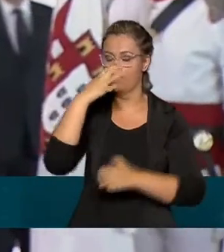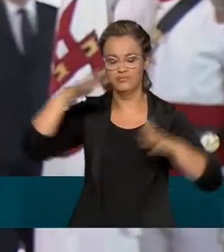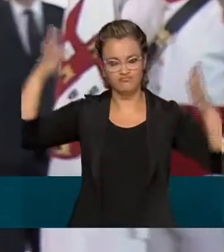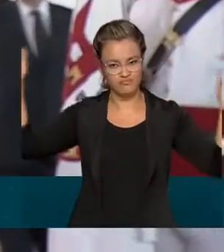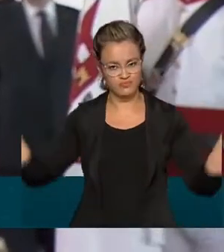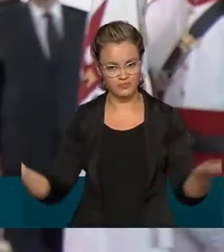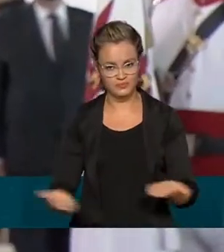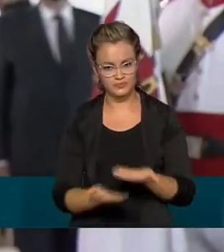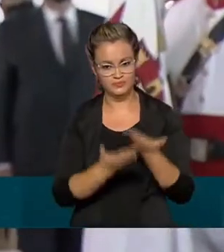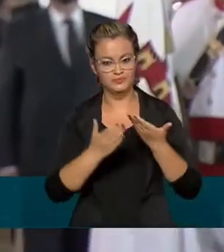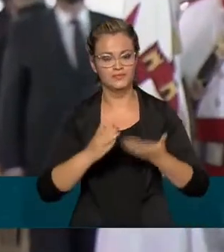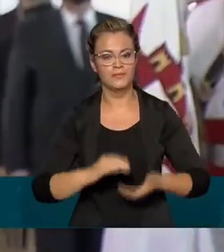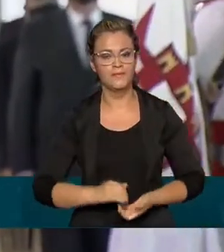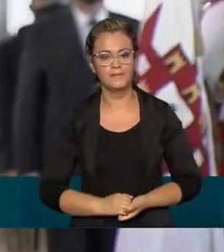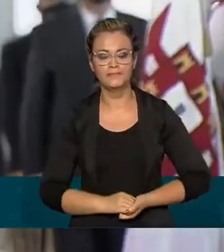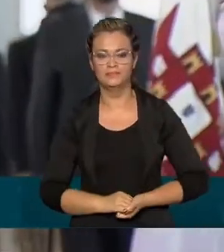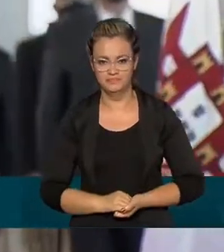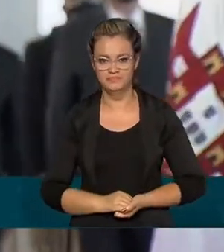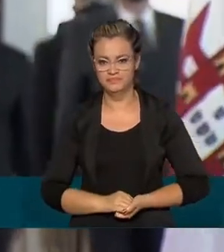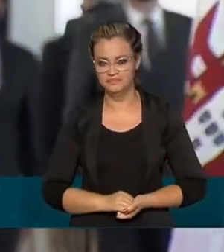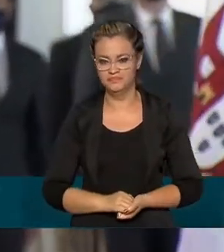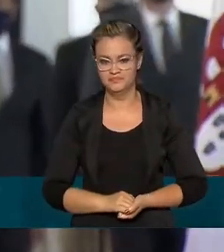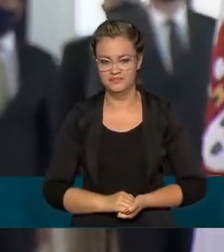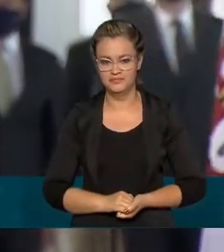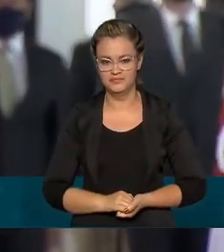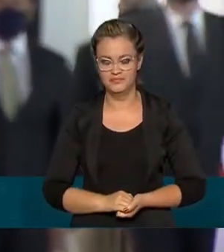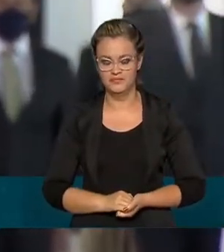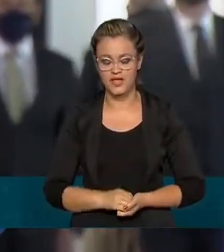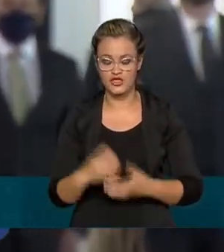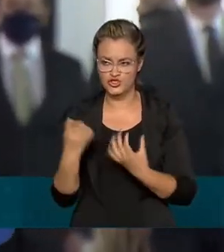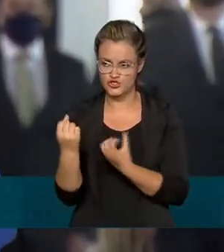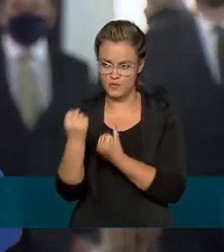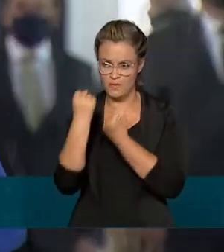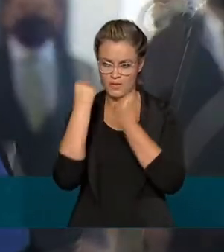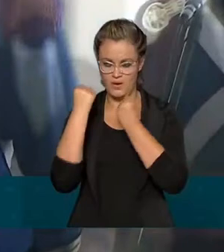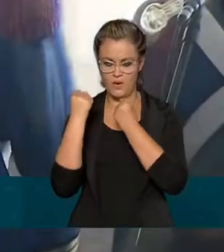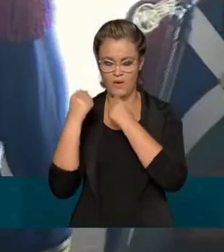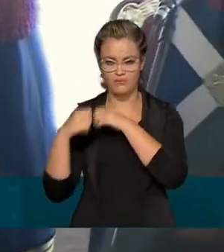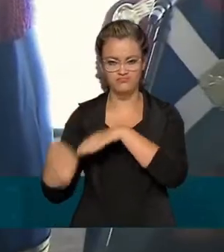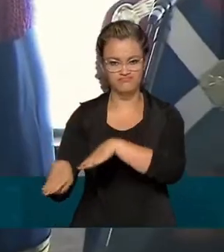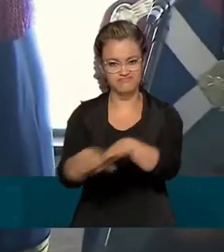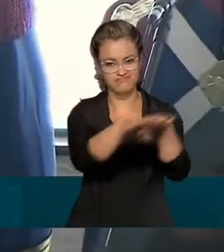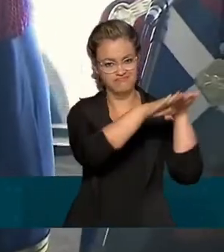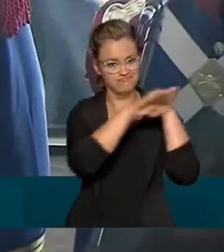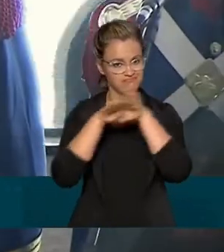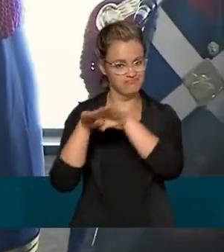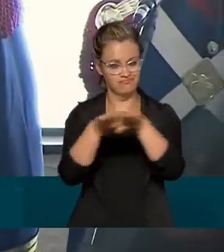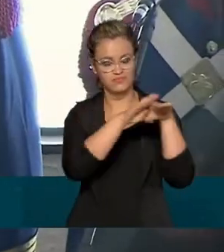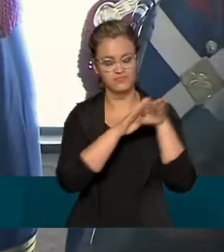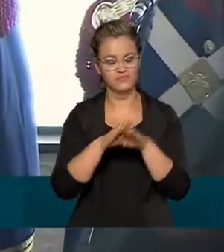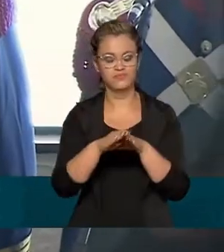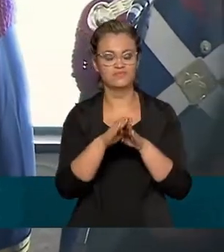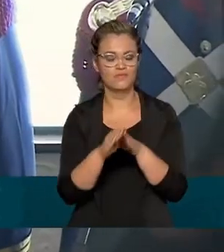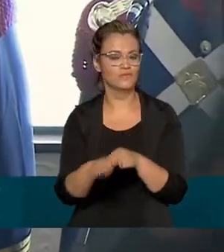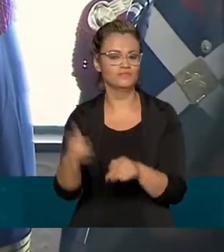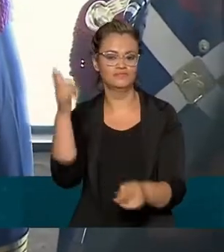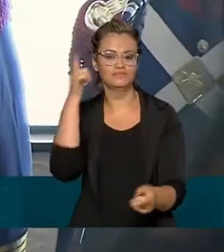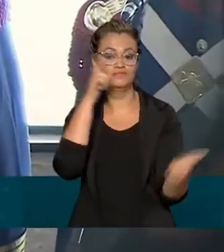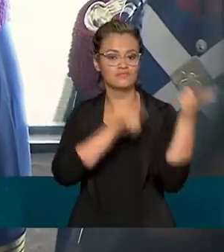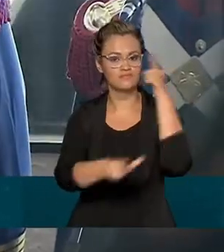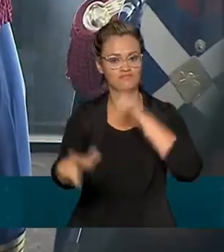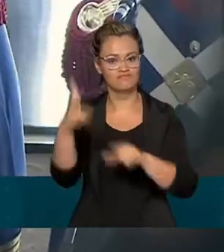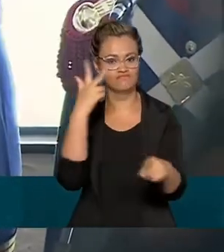fúlgidos brilhou no céu da pátria nesse instante. Se o penhor dessa